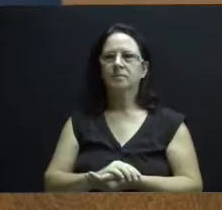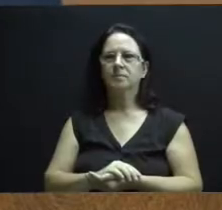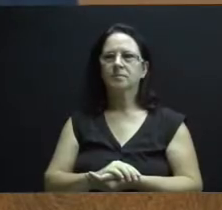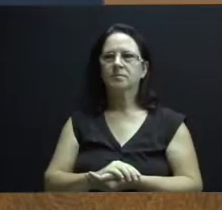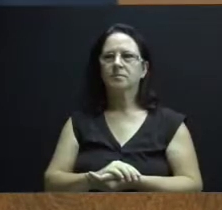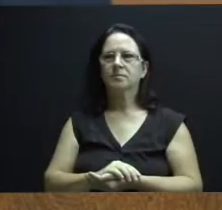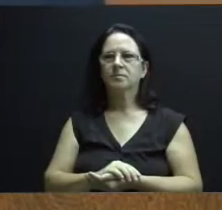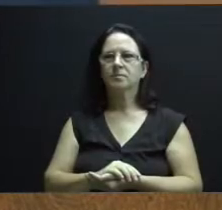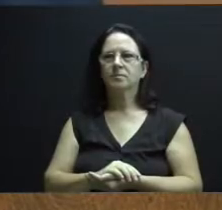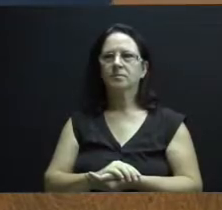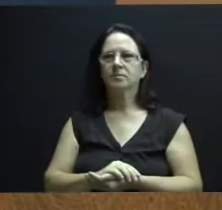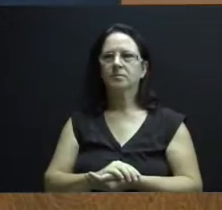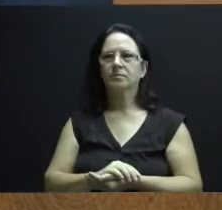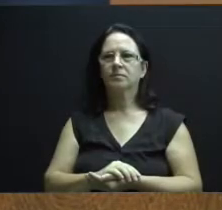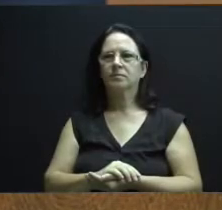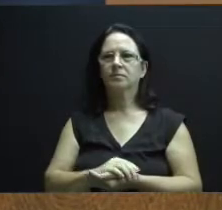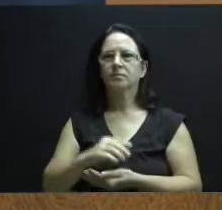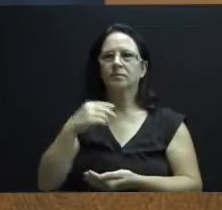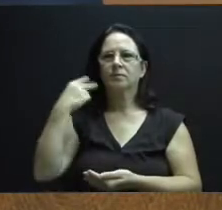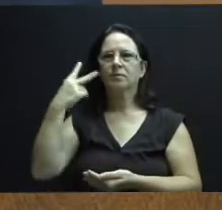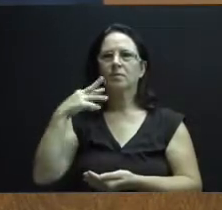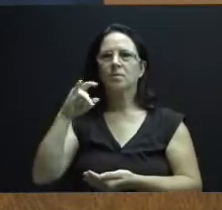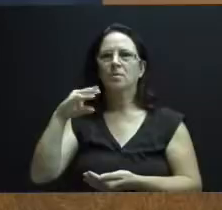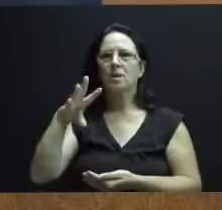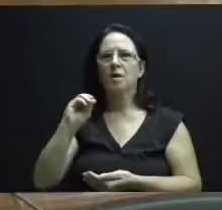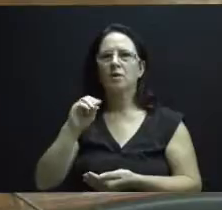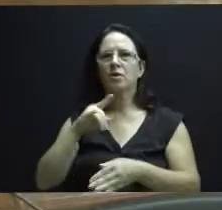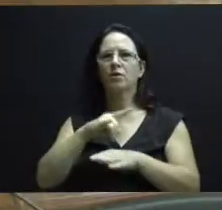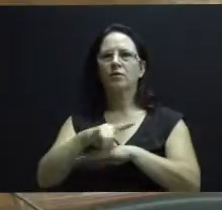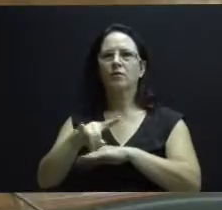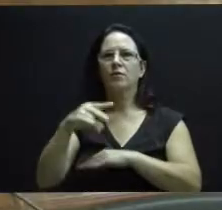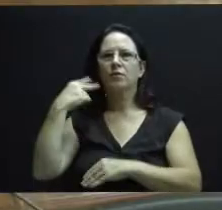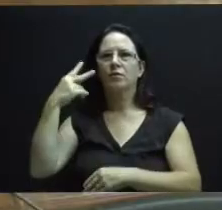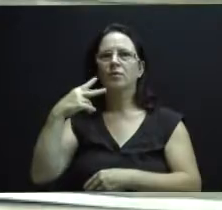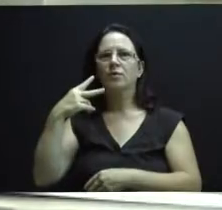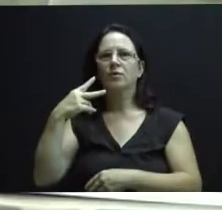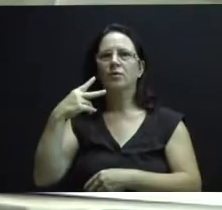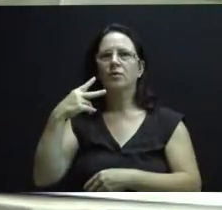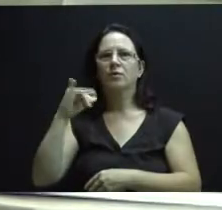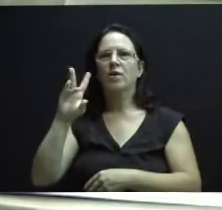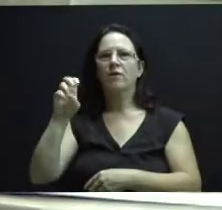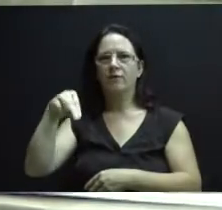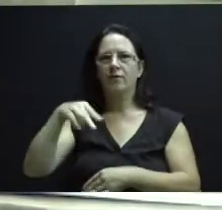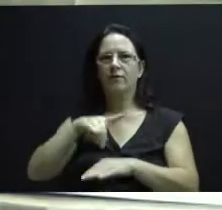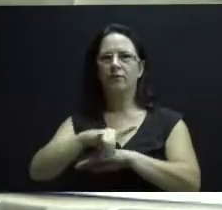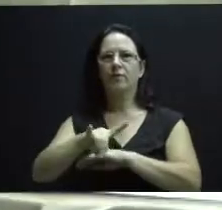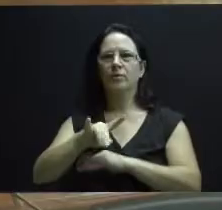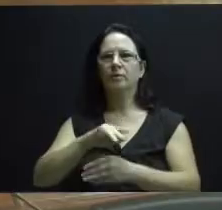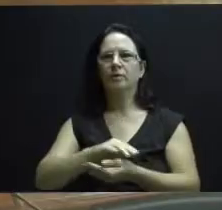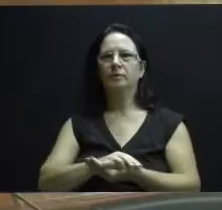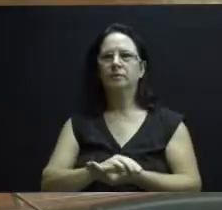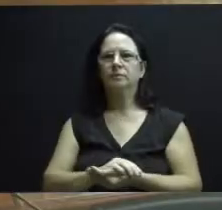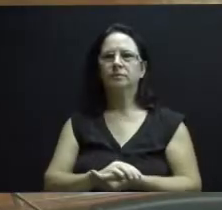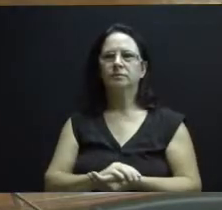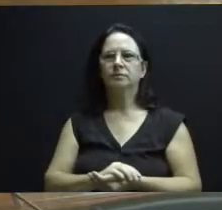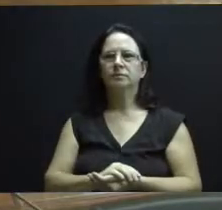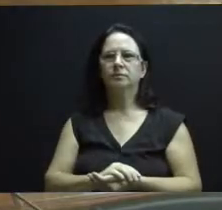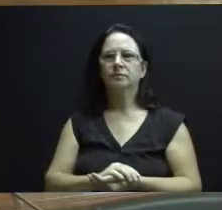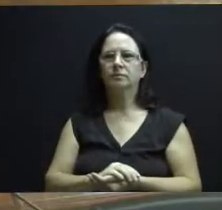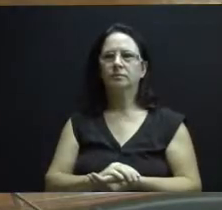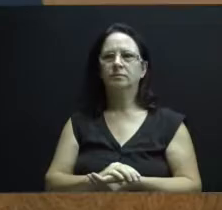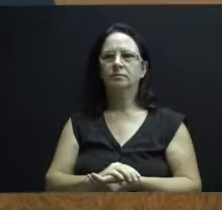formular isso o presidente estão de ordem veja do mali um justificar a ausência do vereador evander branco ausência justificada assim